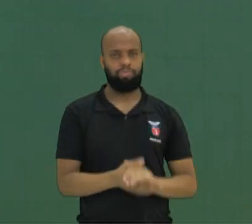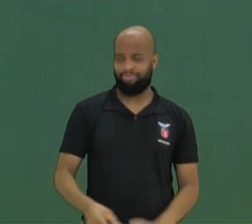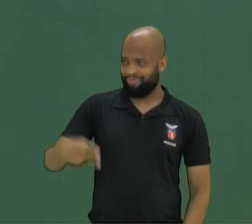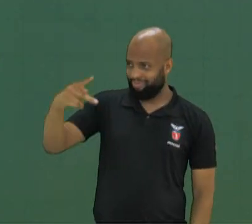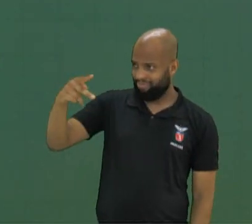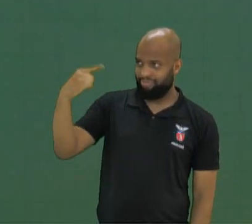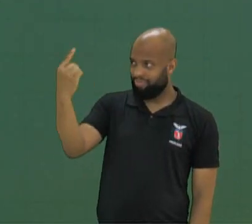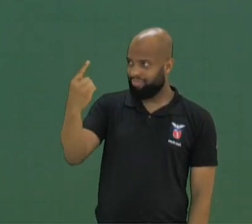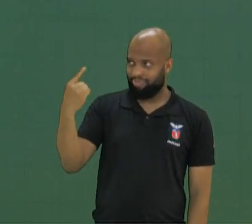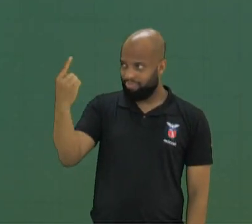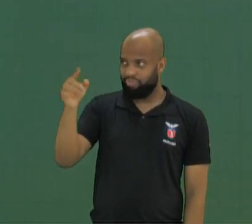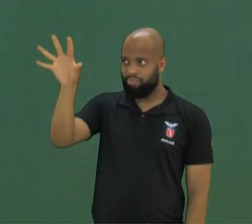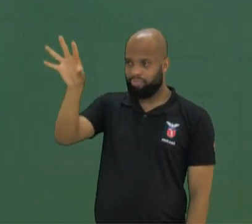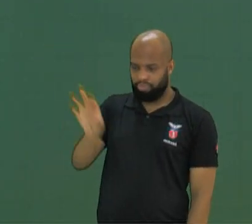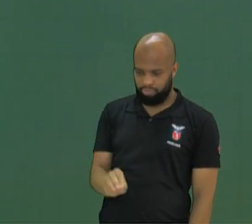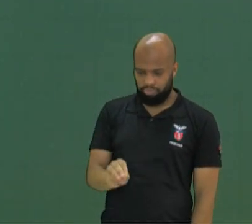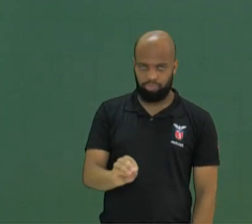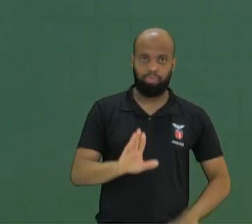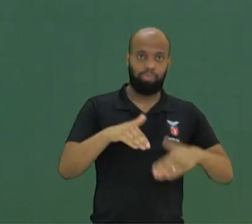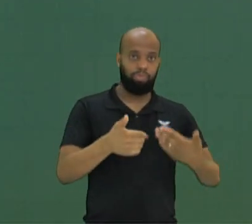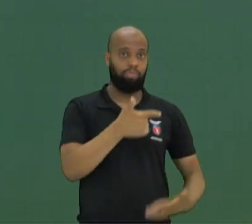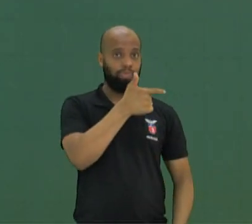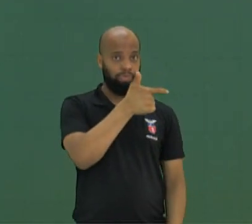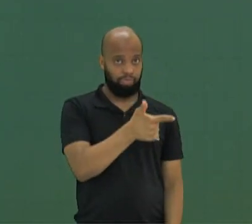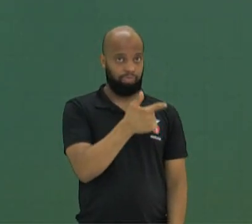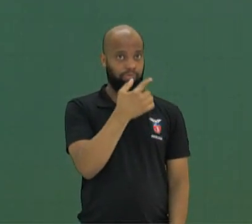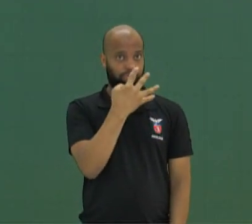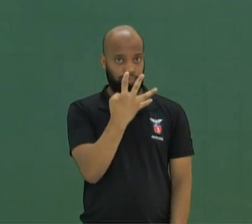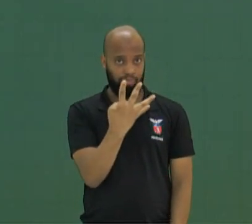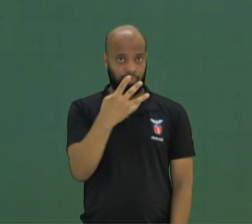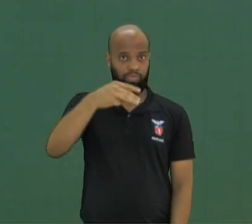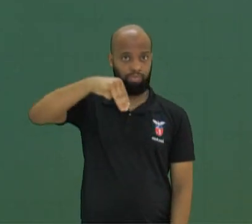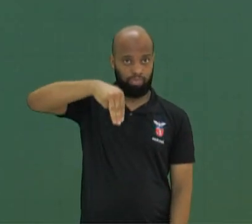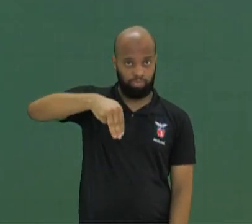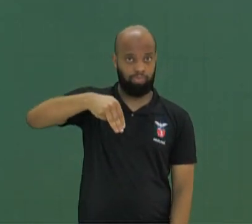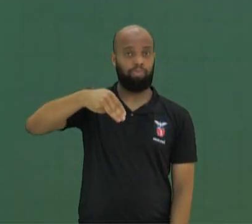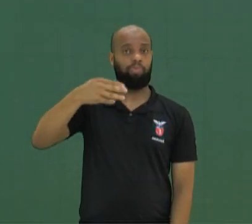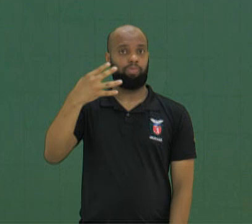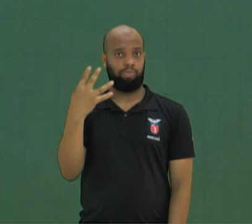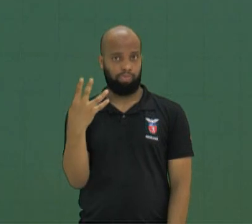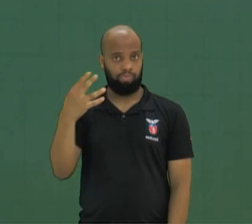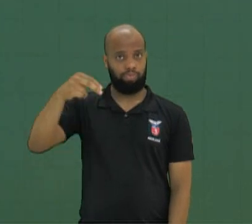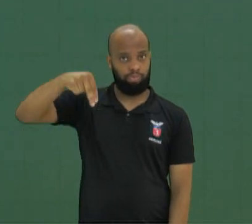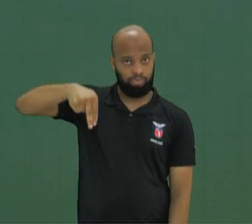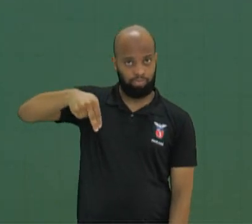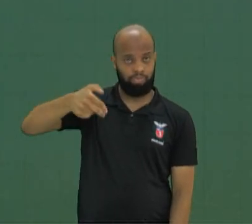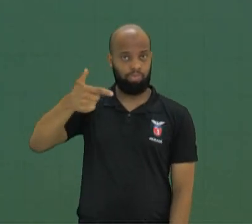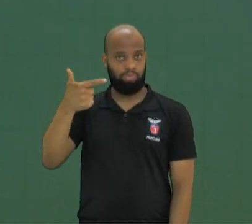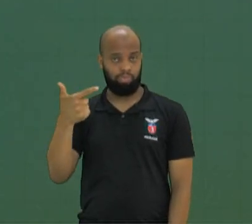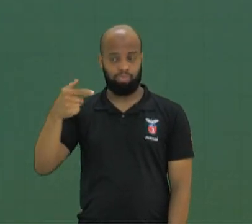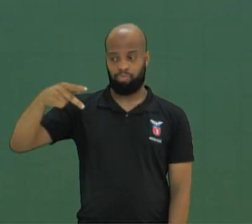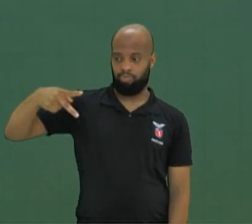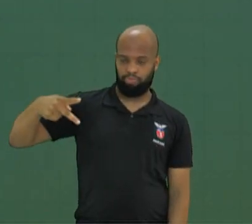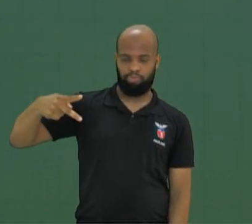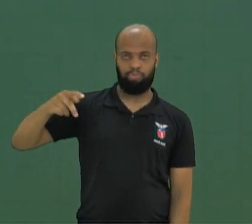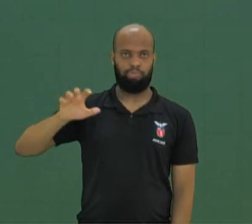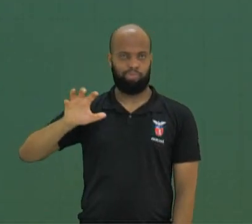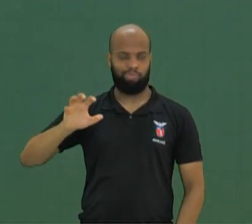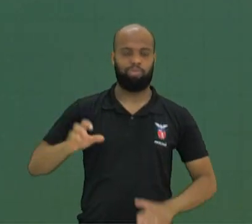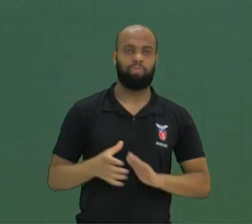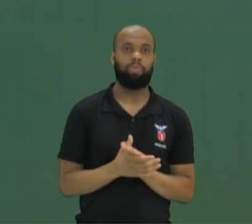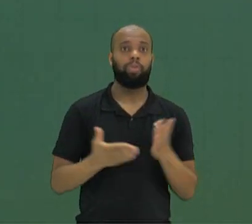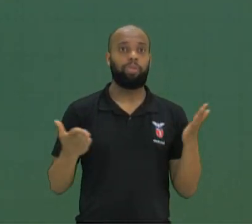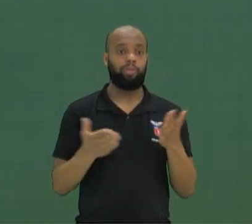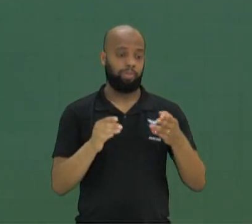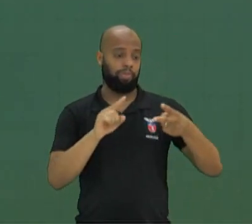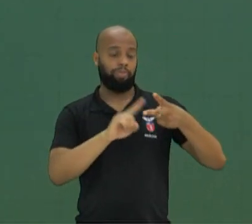Certo? Beleza? Então agora vamos fazer a letra B. Dá uma olhadinha comigo. Eu tenho uma divisão, então eu começo pela